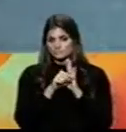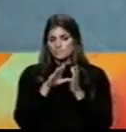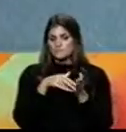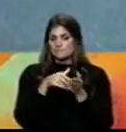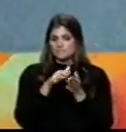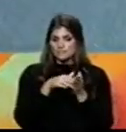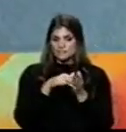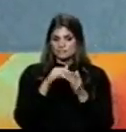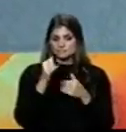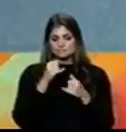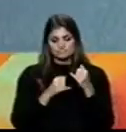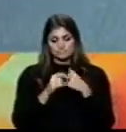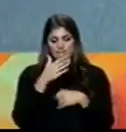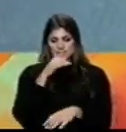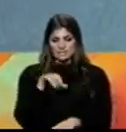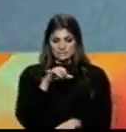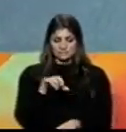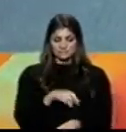ser azeite.